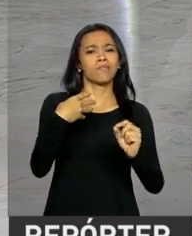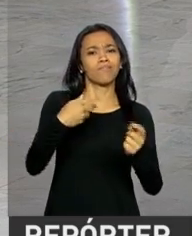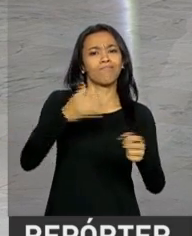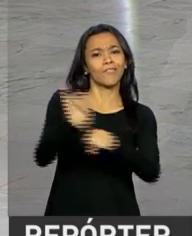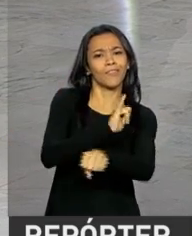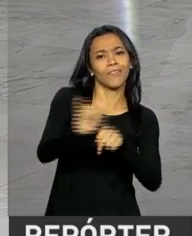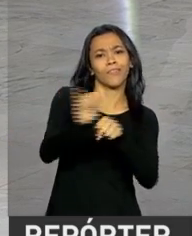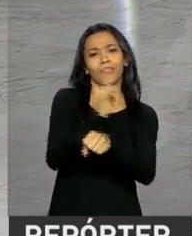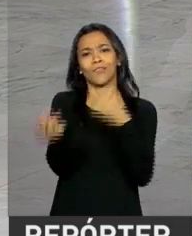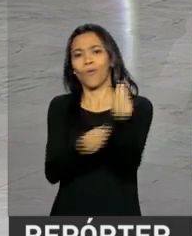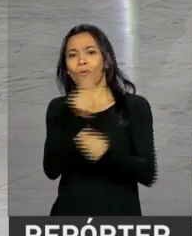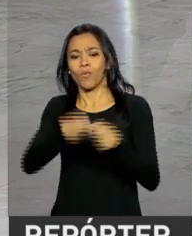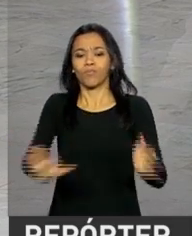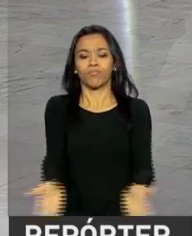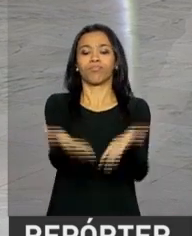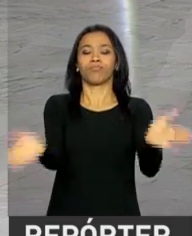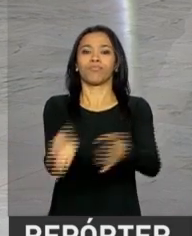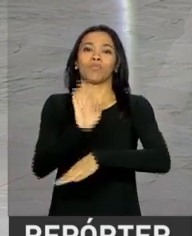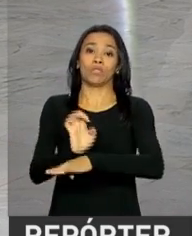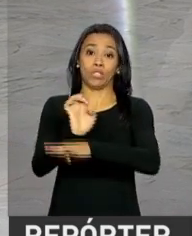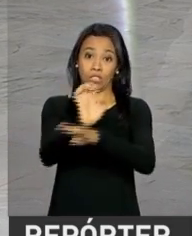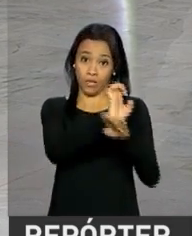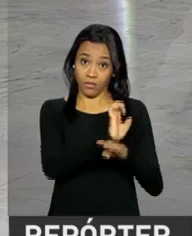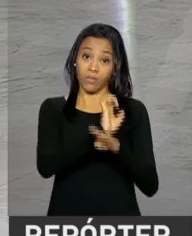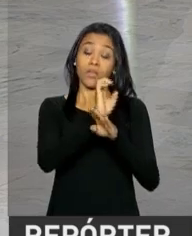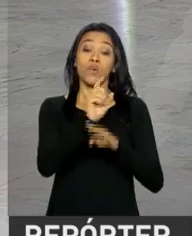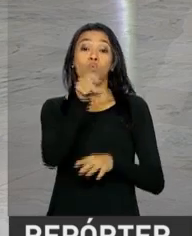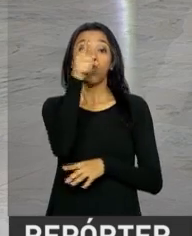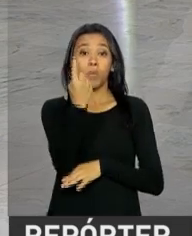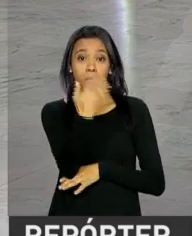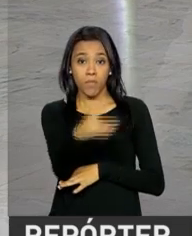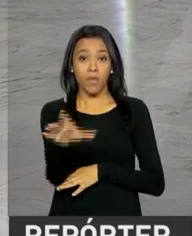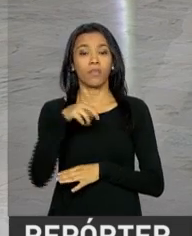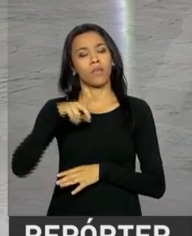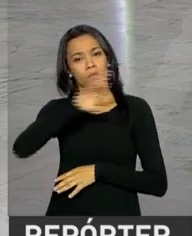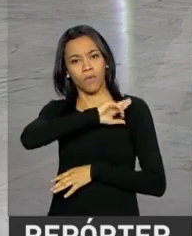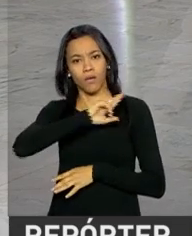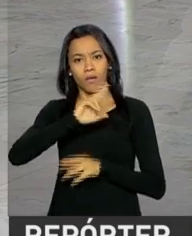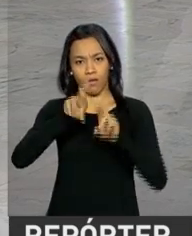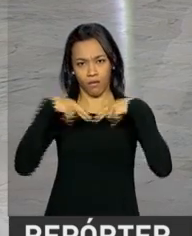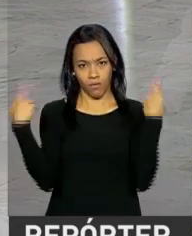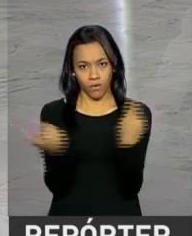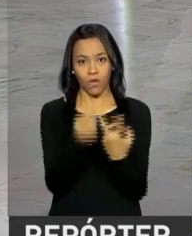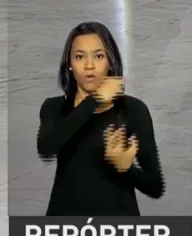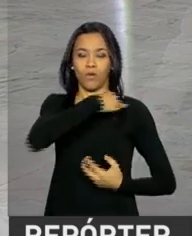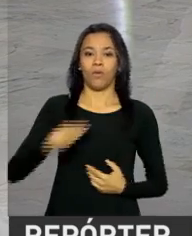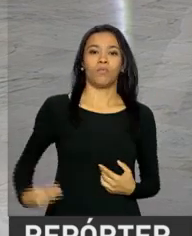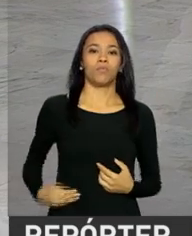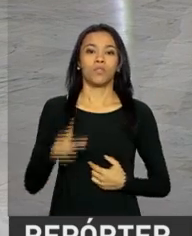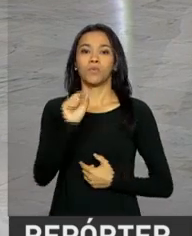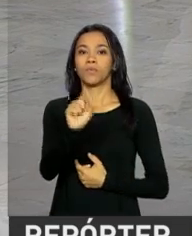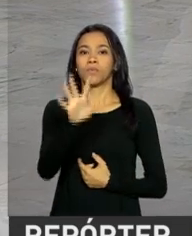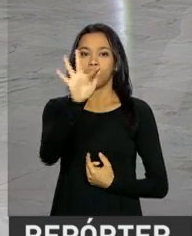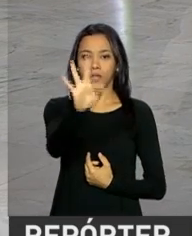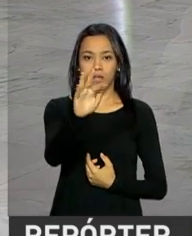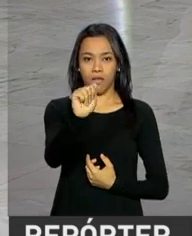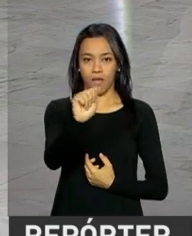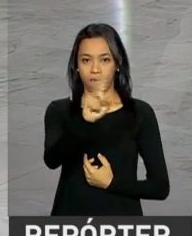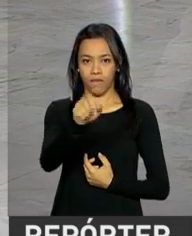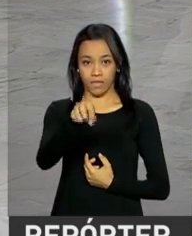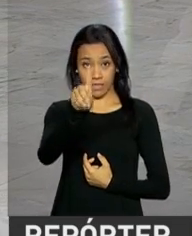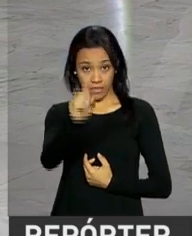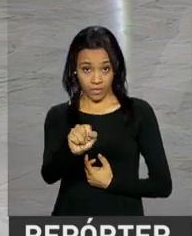renda nos estados. À 1h30, eles se reúnem com o ministro da Fazenda, Henrique Meirelles, para discutir a renegociação